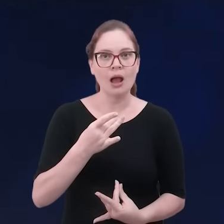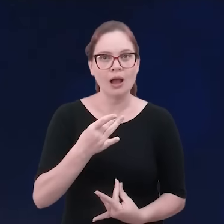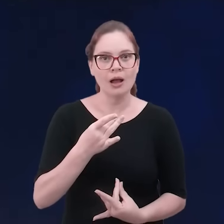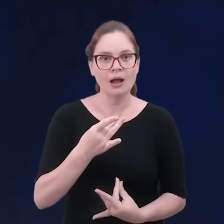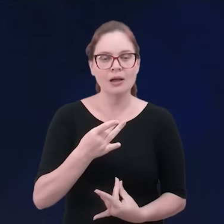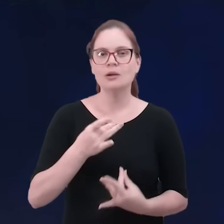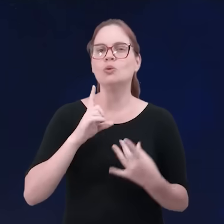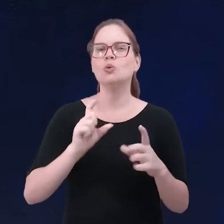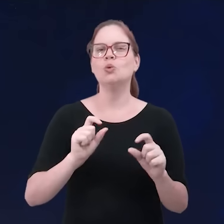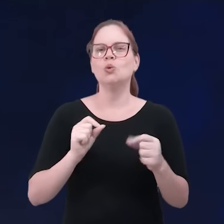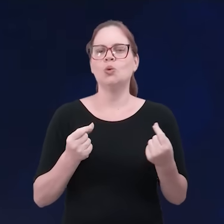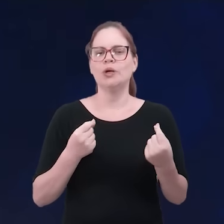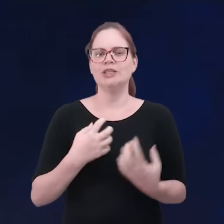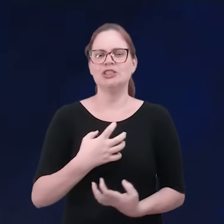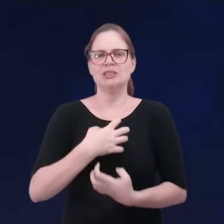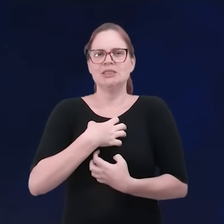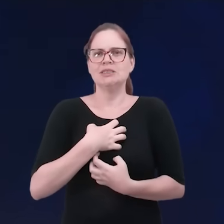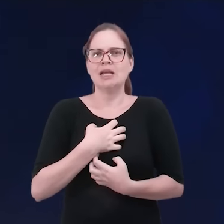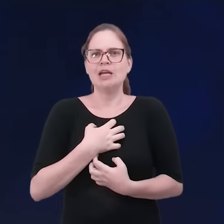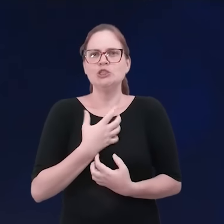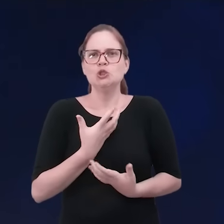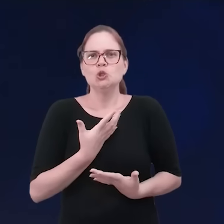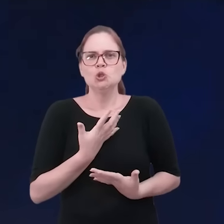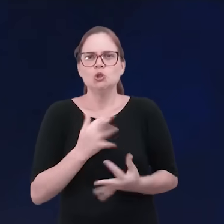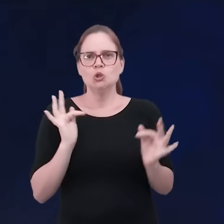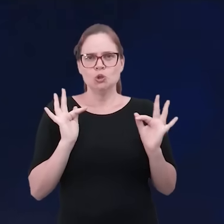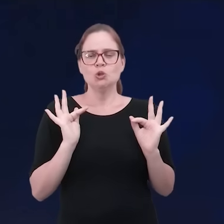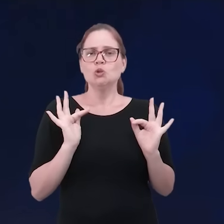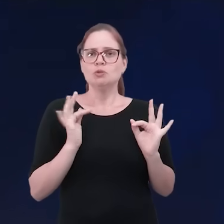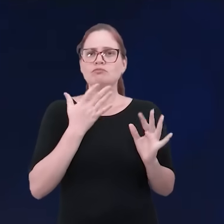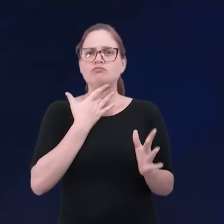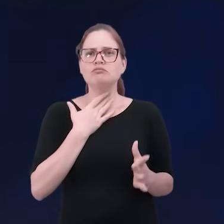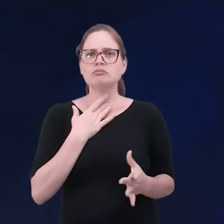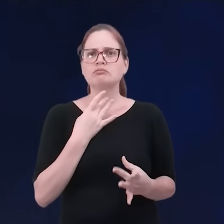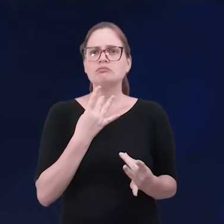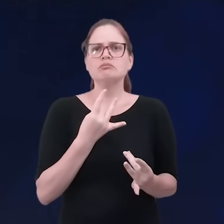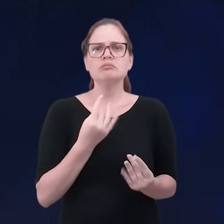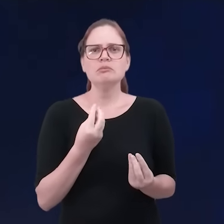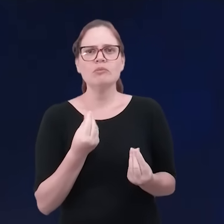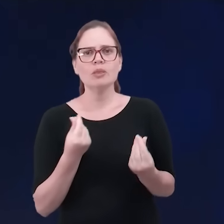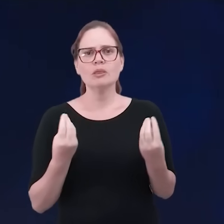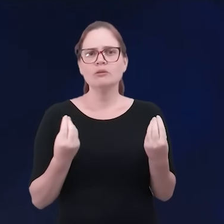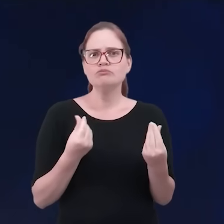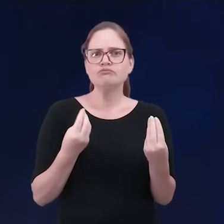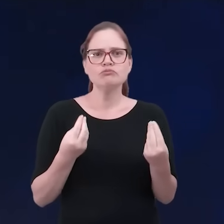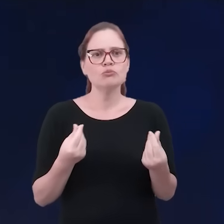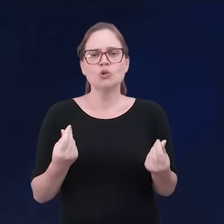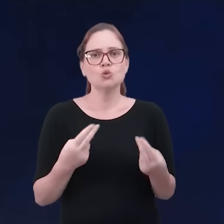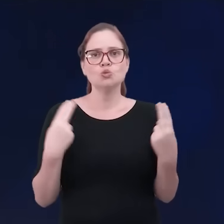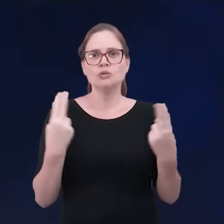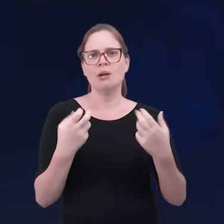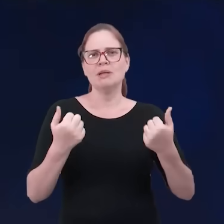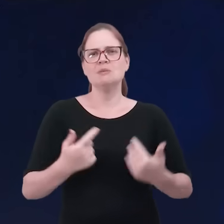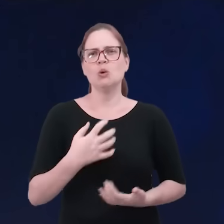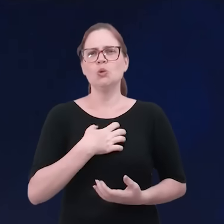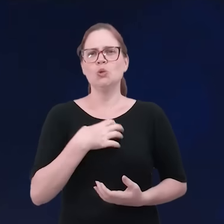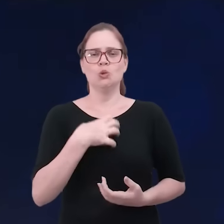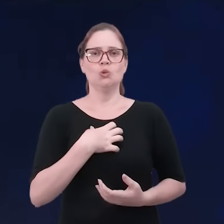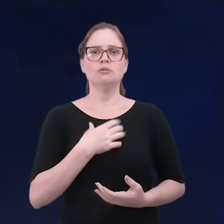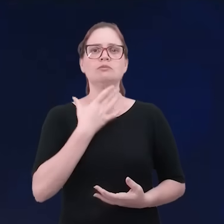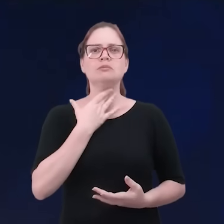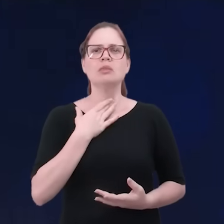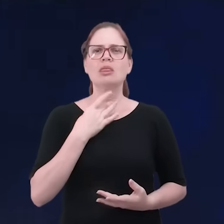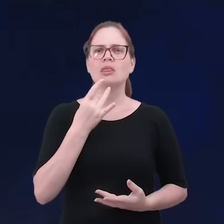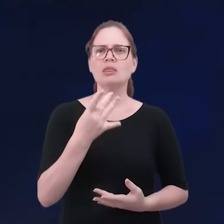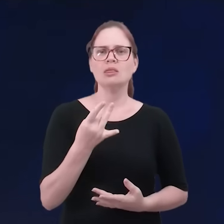ela causa uma dor e sentimentos que muitas vezes um homem não consegue decifrar. A